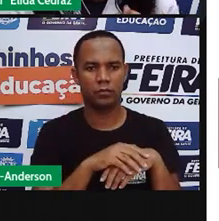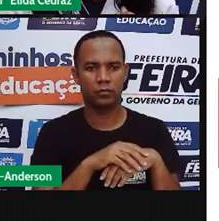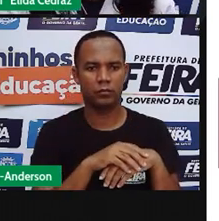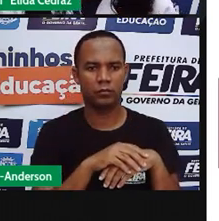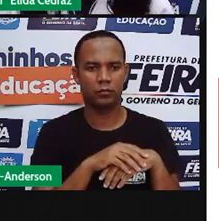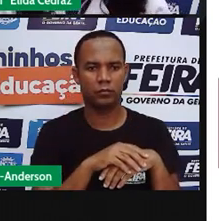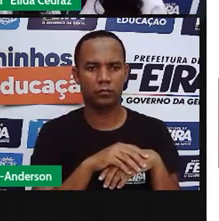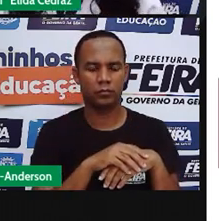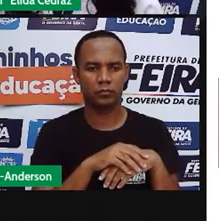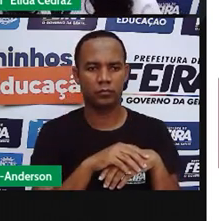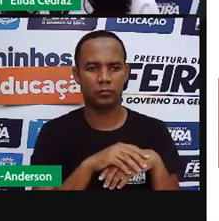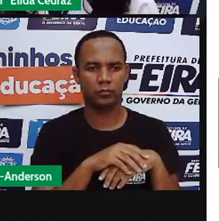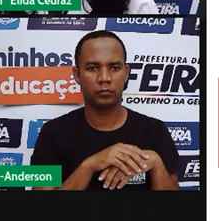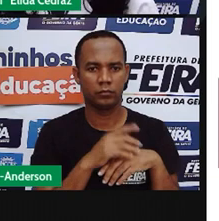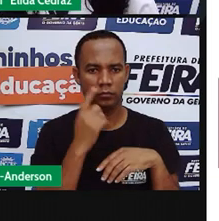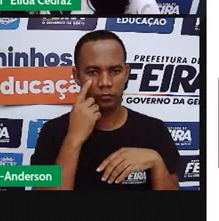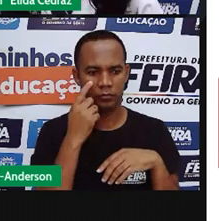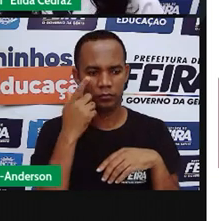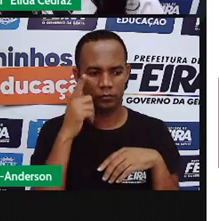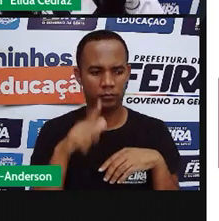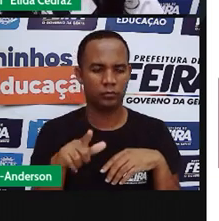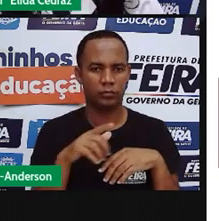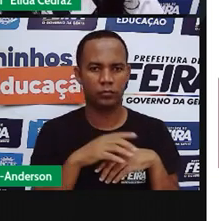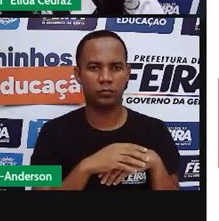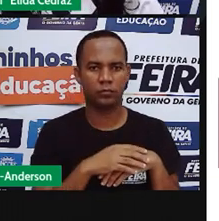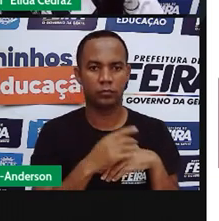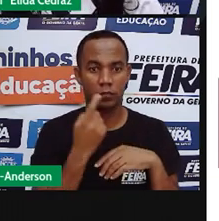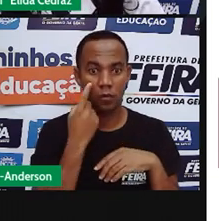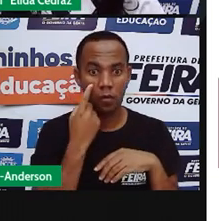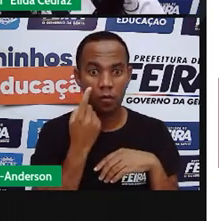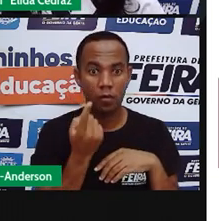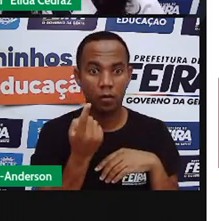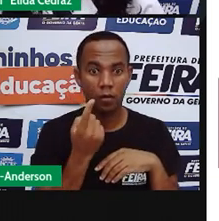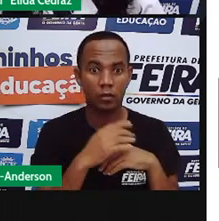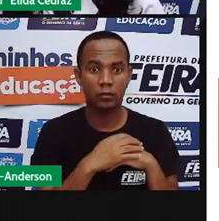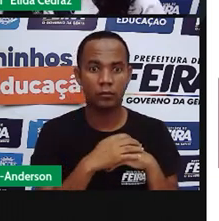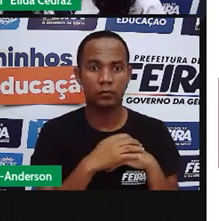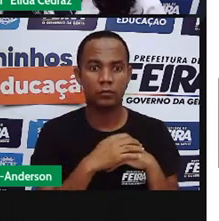está ali. Vamos de novo? Olha.